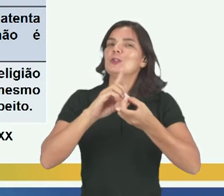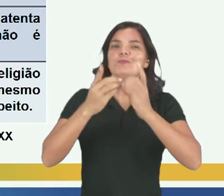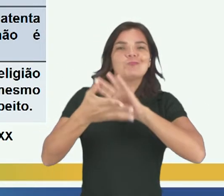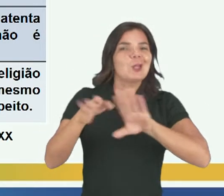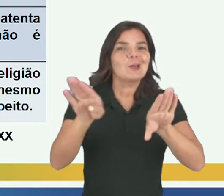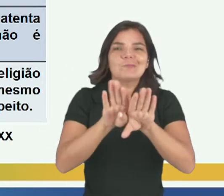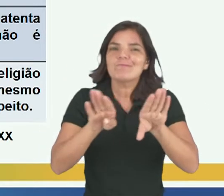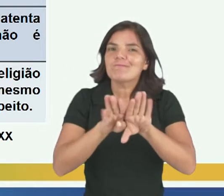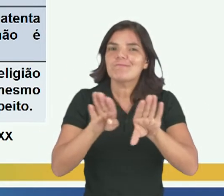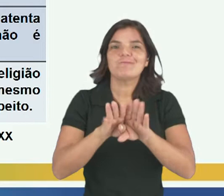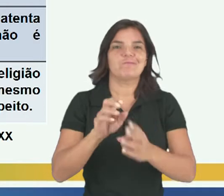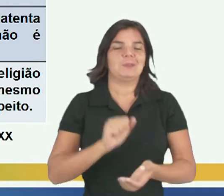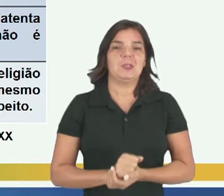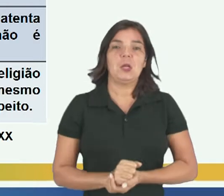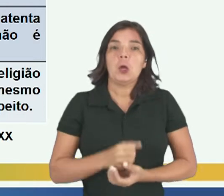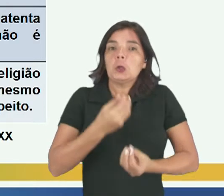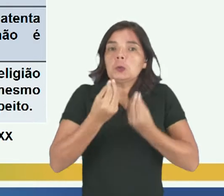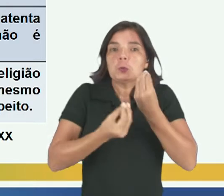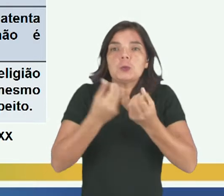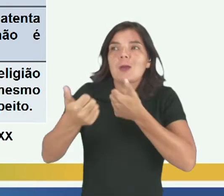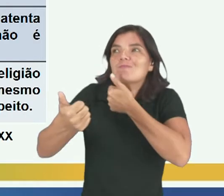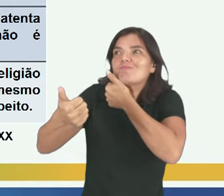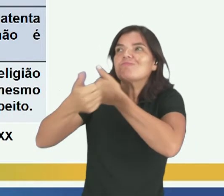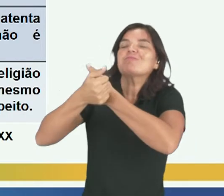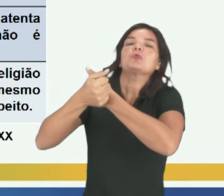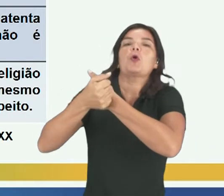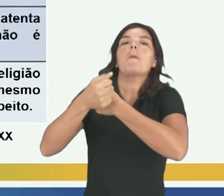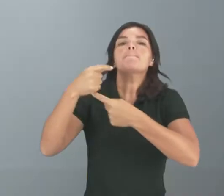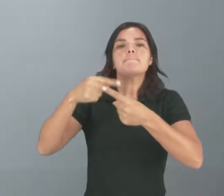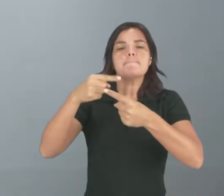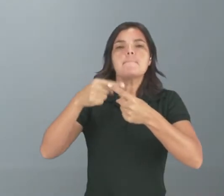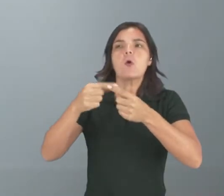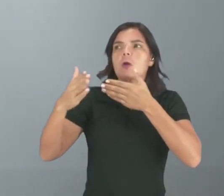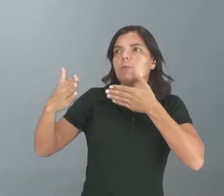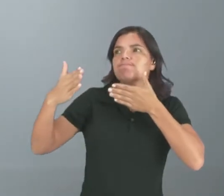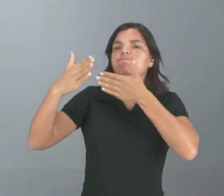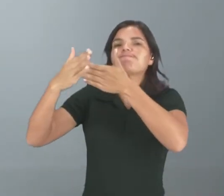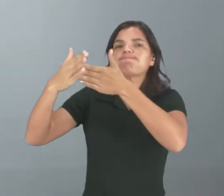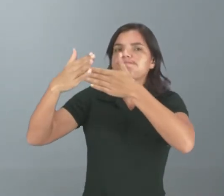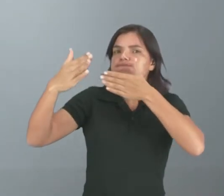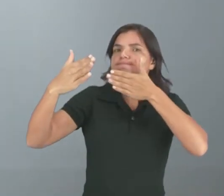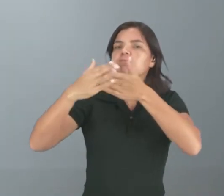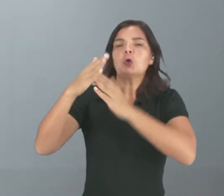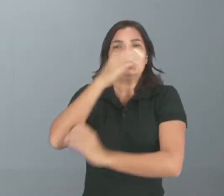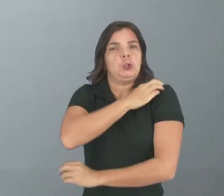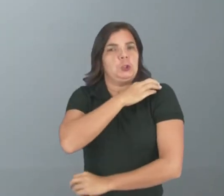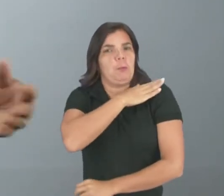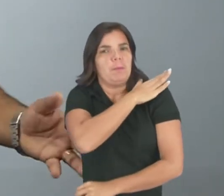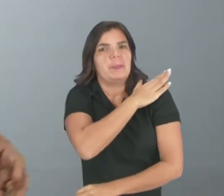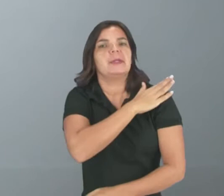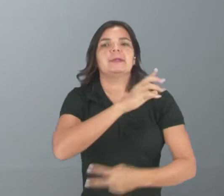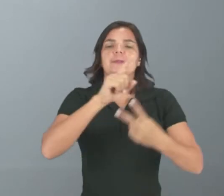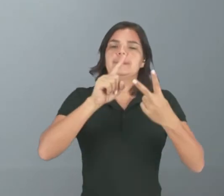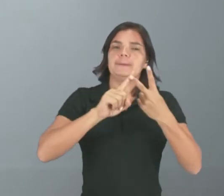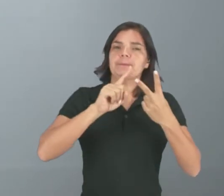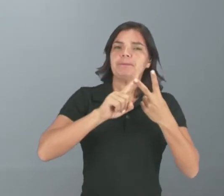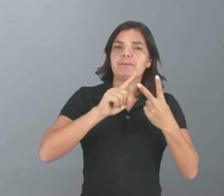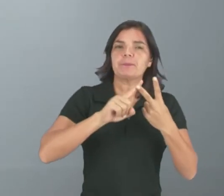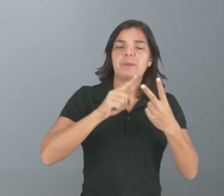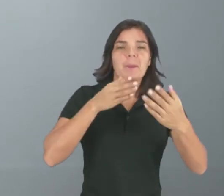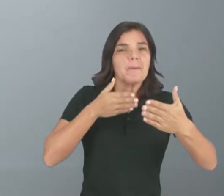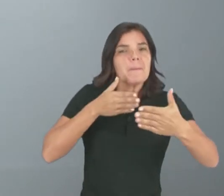há uma aproximação, porque eu crio uma barreira do preconceito, eu crio uma